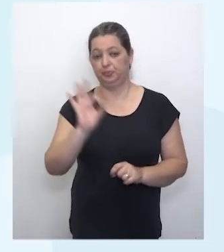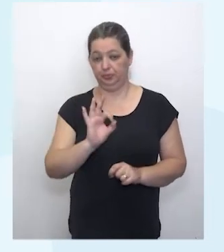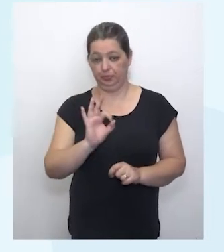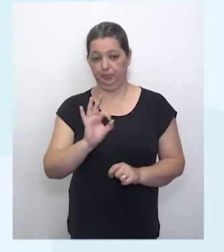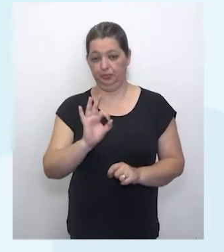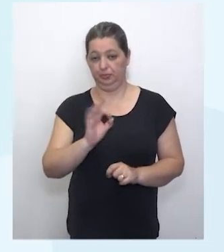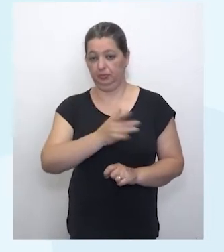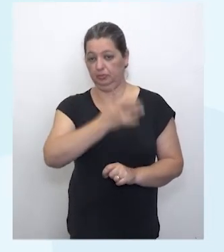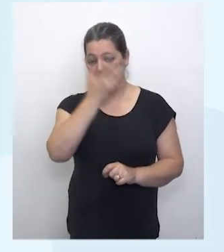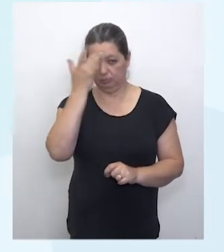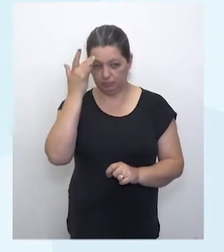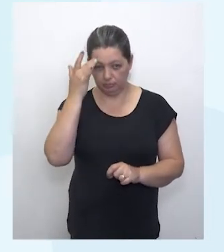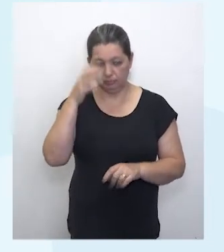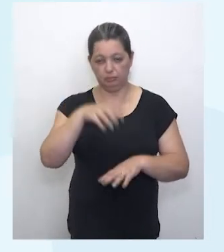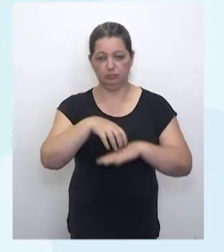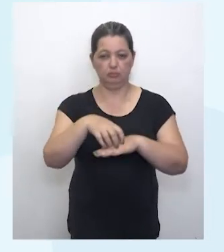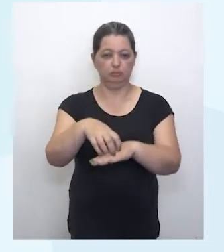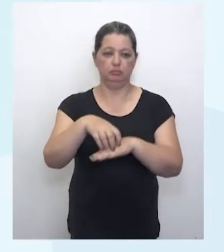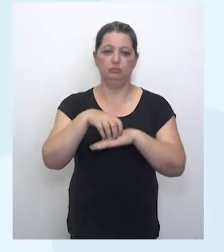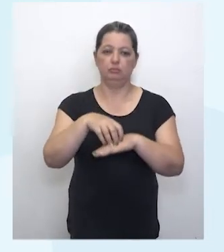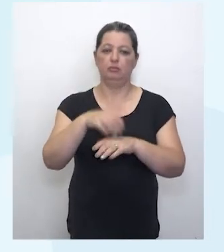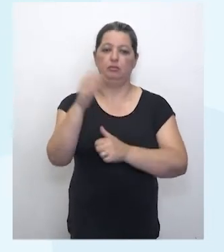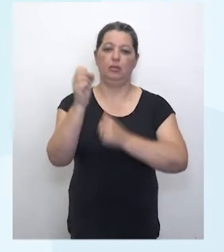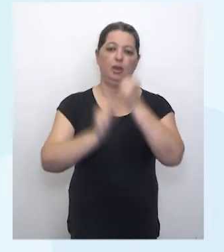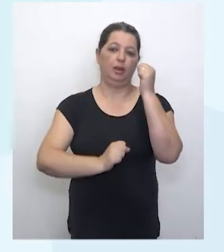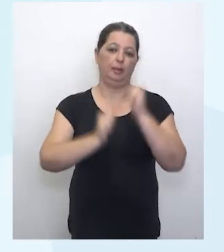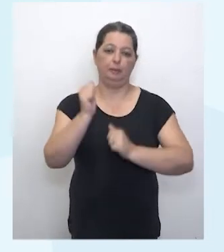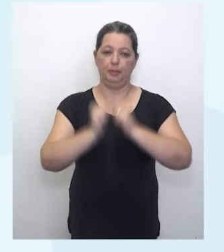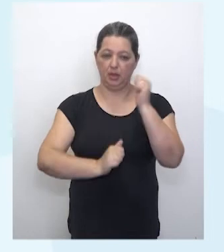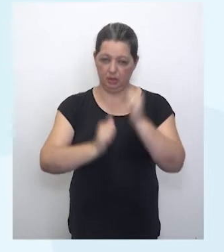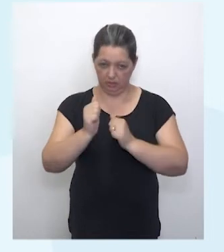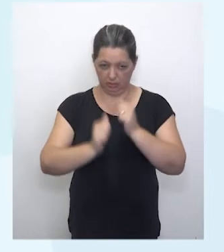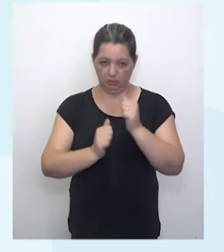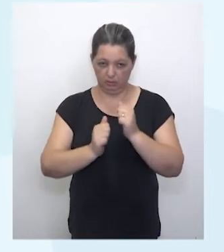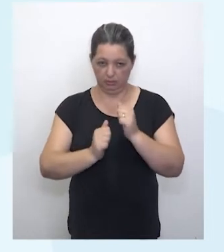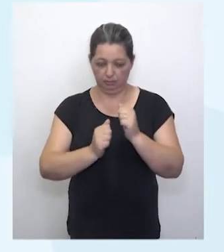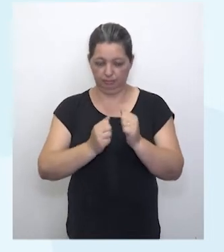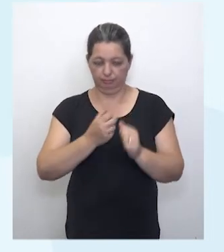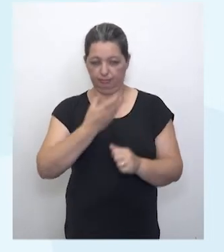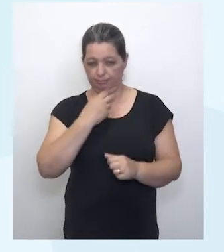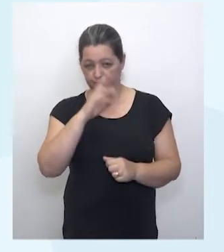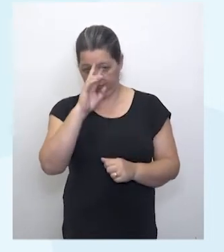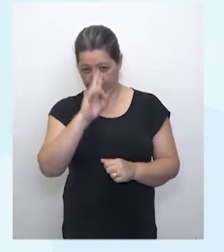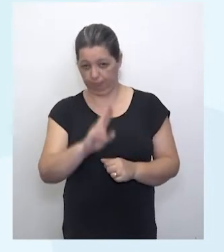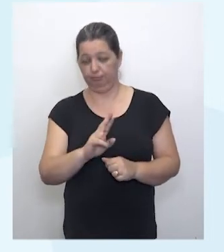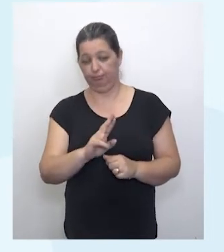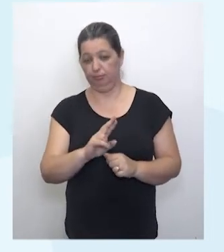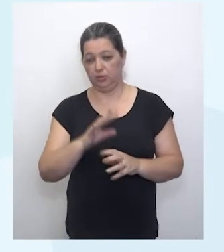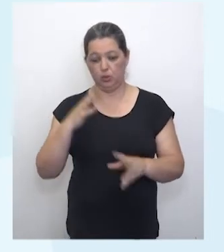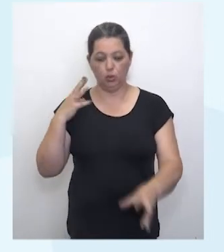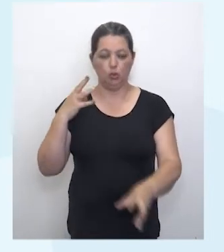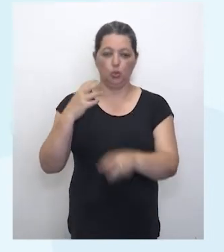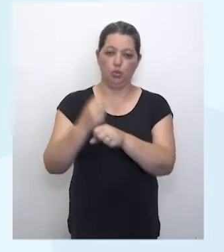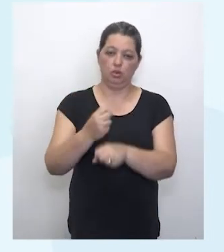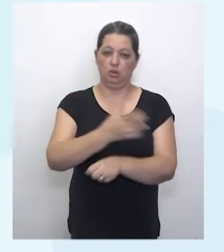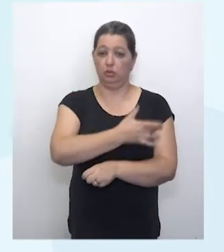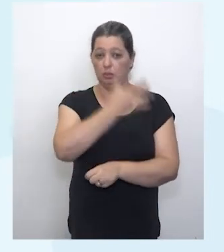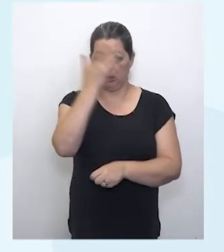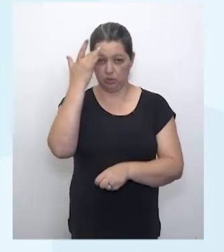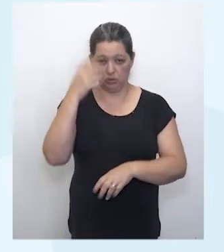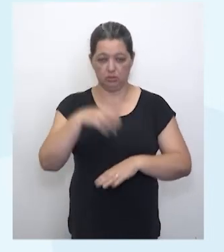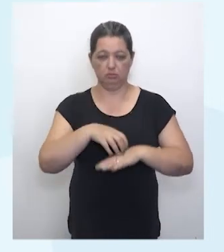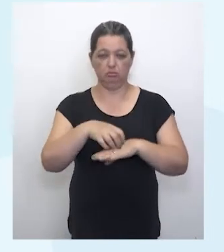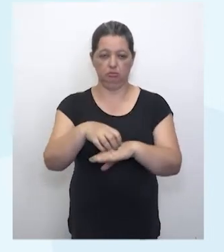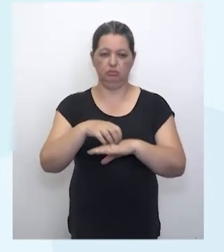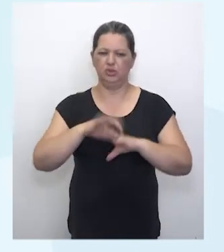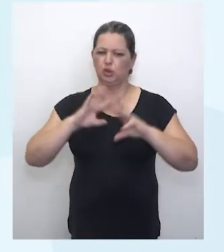de pessoas transportadas pela empresa dona em relação ao total de pessoas transportadas por